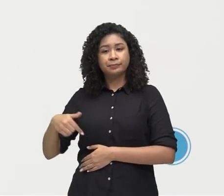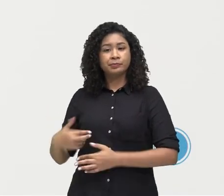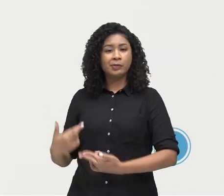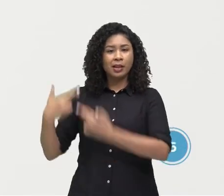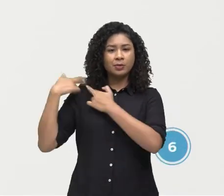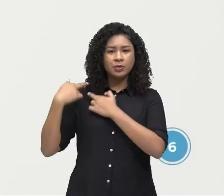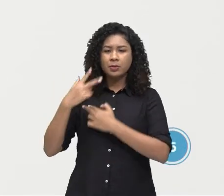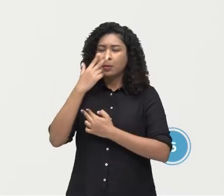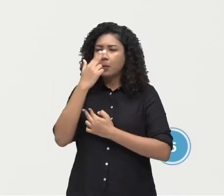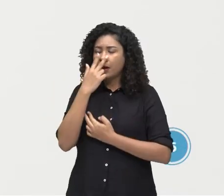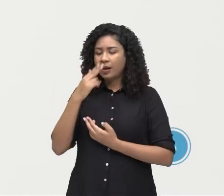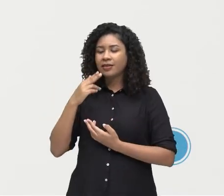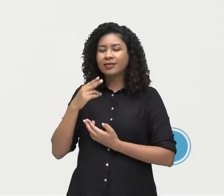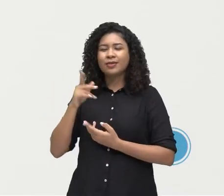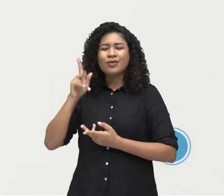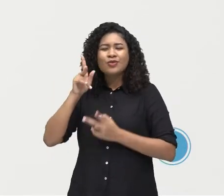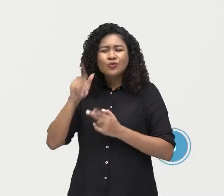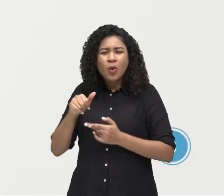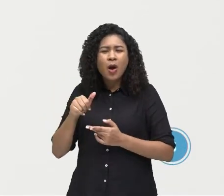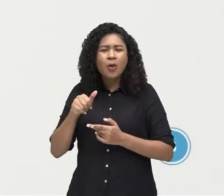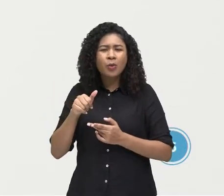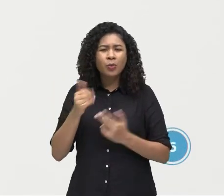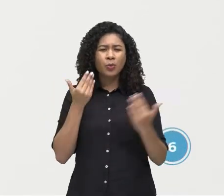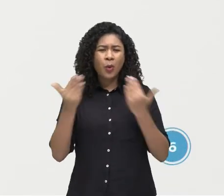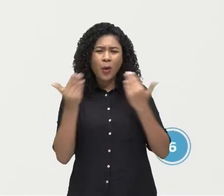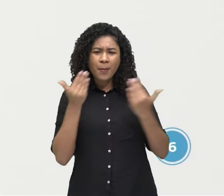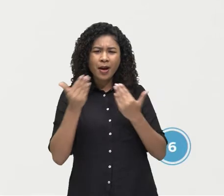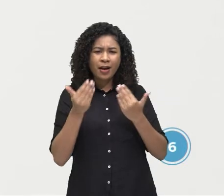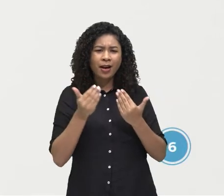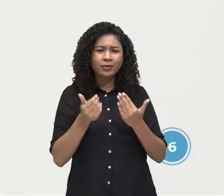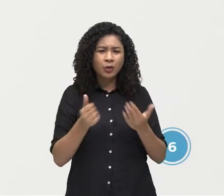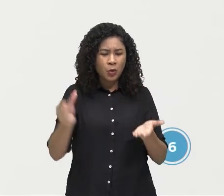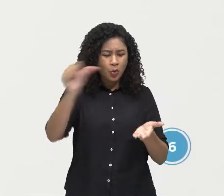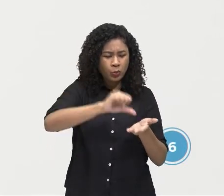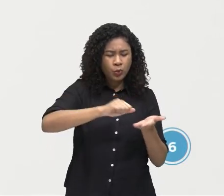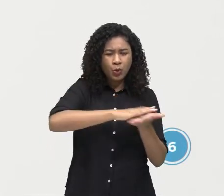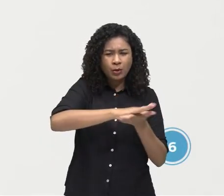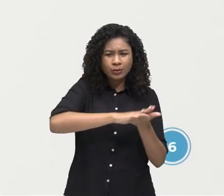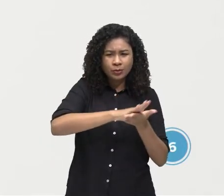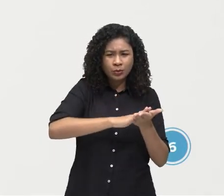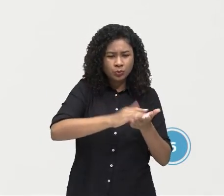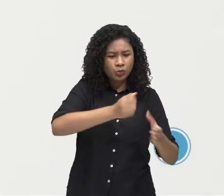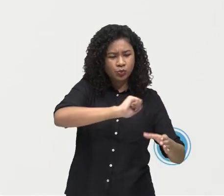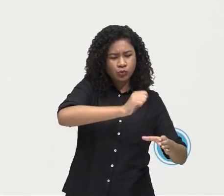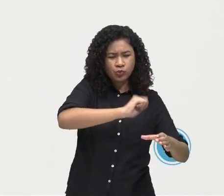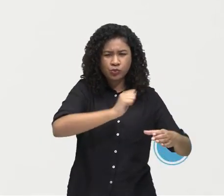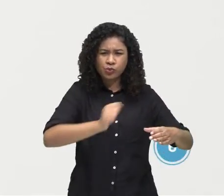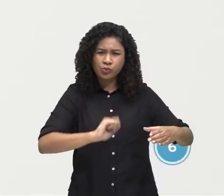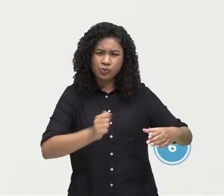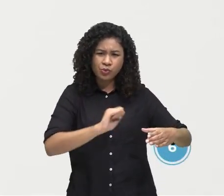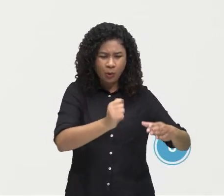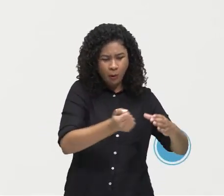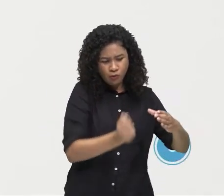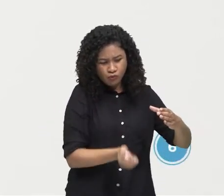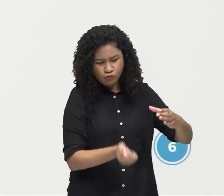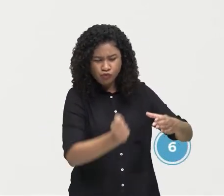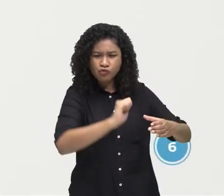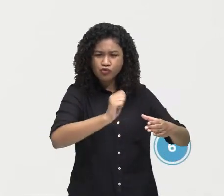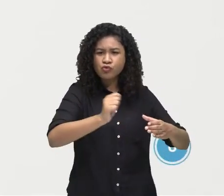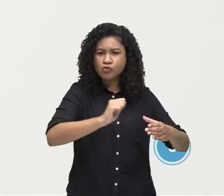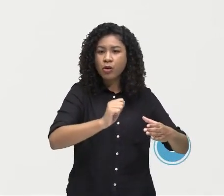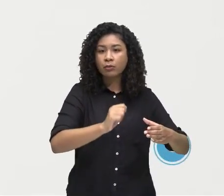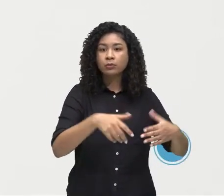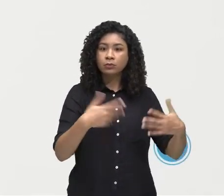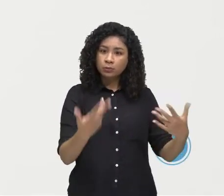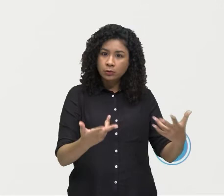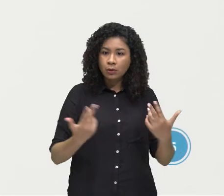de detergente. Lembra quando a gente vai lavar louça, que a gente pega ali aquele detergente para ajudar a tirar a gordura da louça, né? Então ele